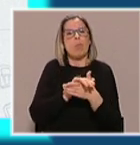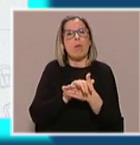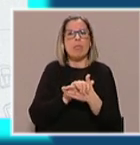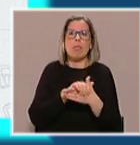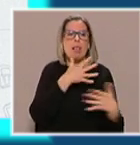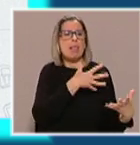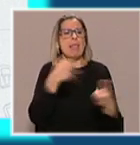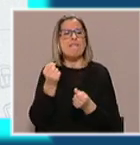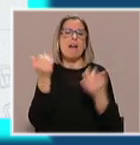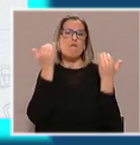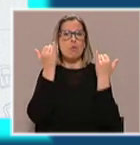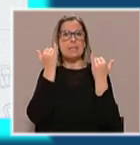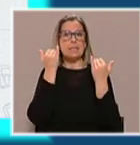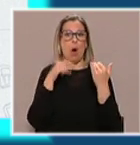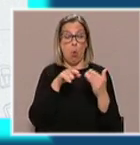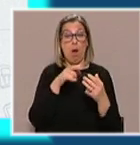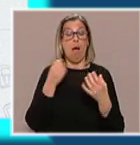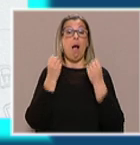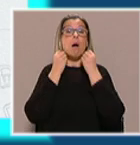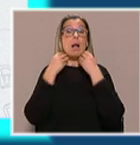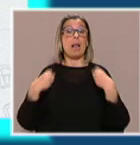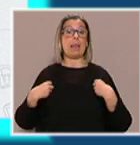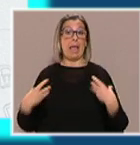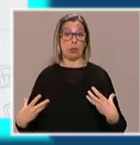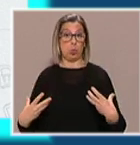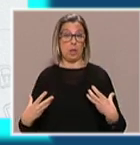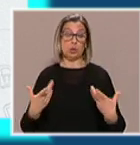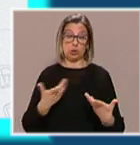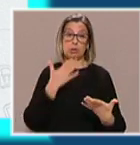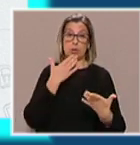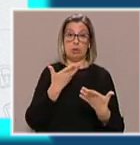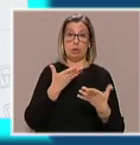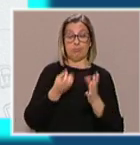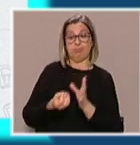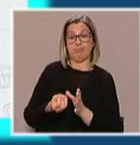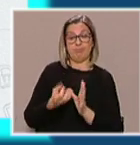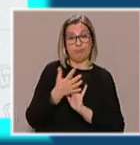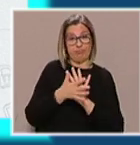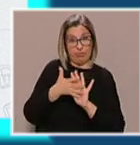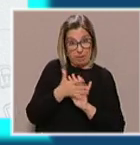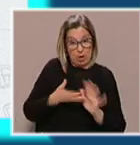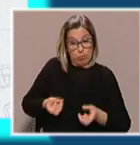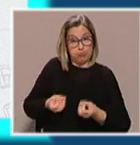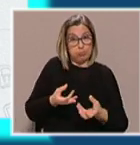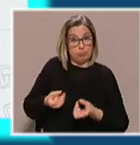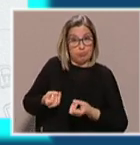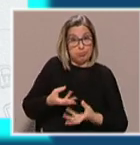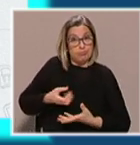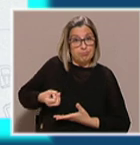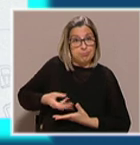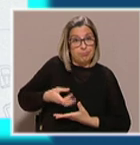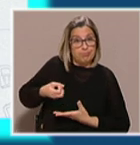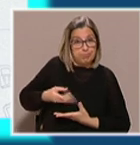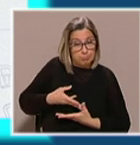por glândulas endócrinas, que poderão ser células ou órgãos, que depois de secretarem as suas